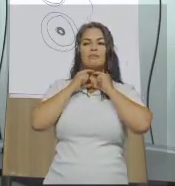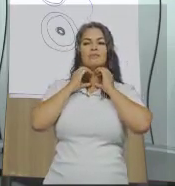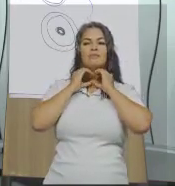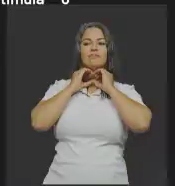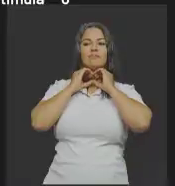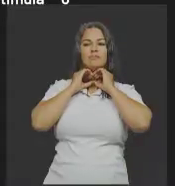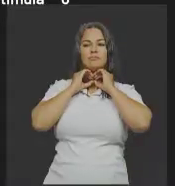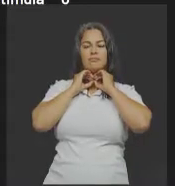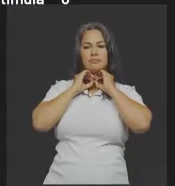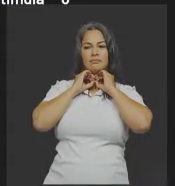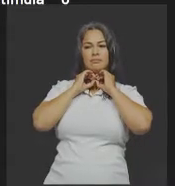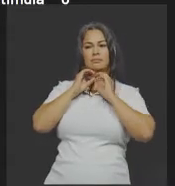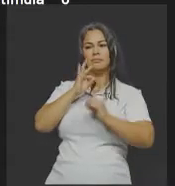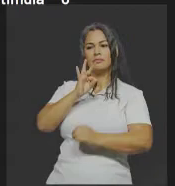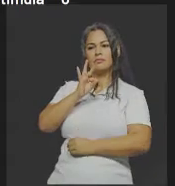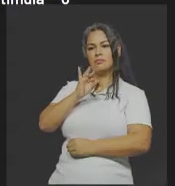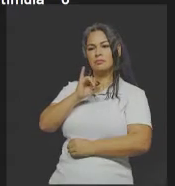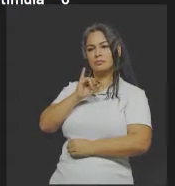aula.